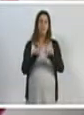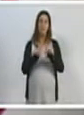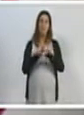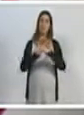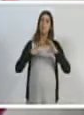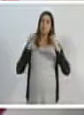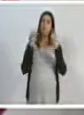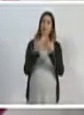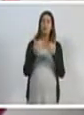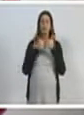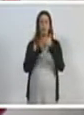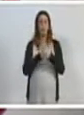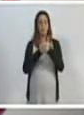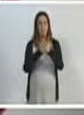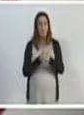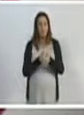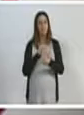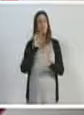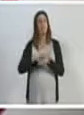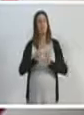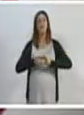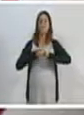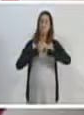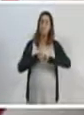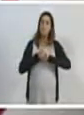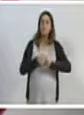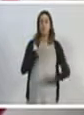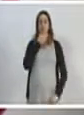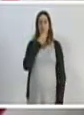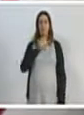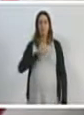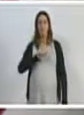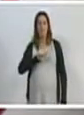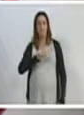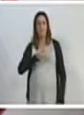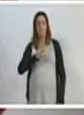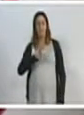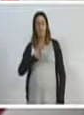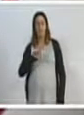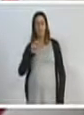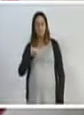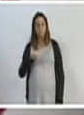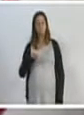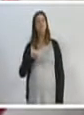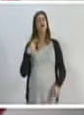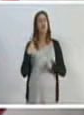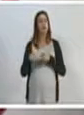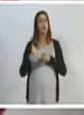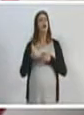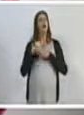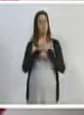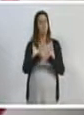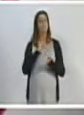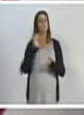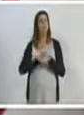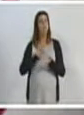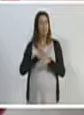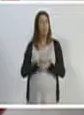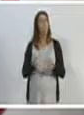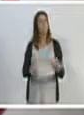acompanham. Também não poderia deixar de saudar o nosso amigo Leiton Leite, que tanto contribui com a cidade no exercício das suas atividades e suas